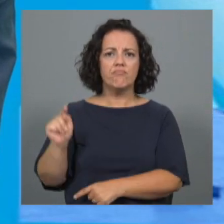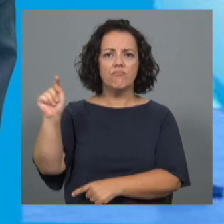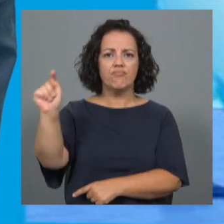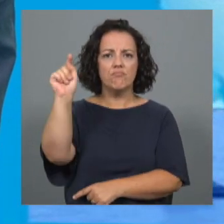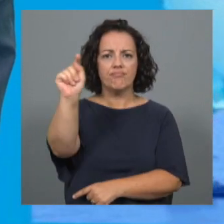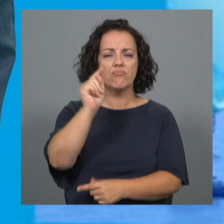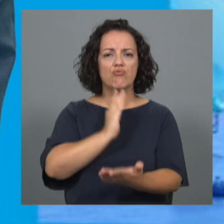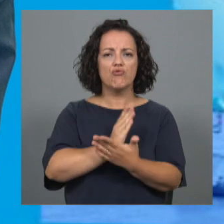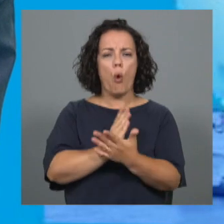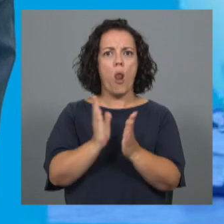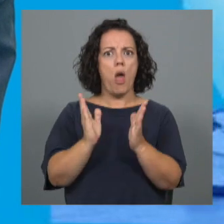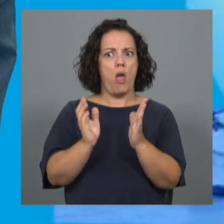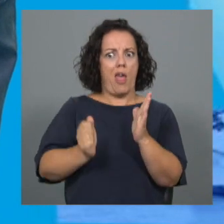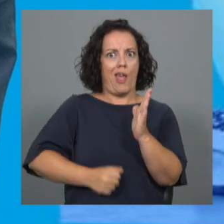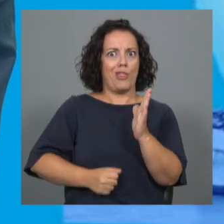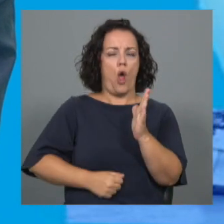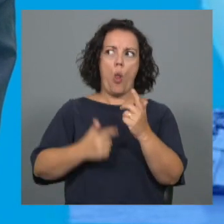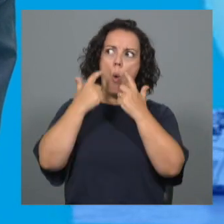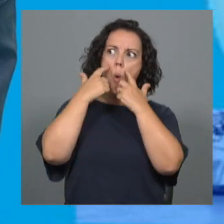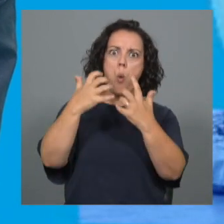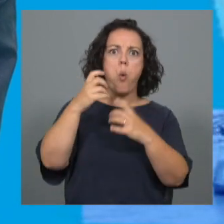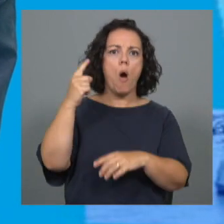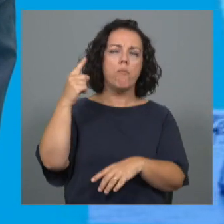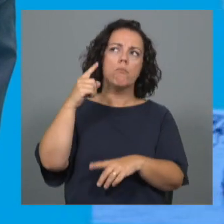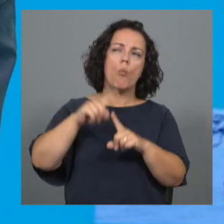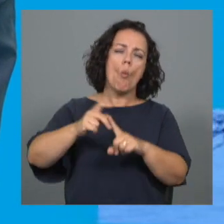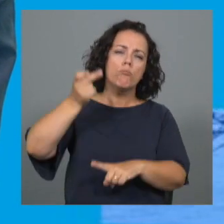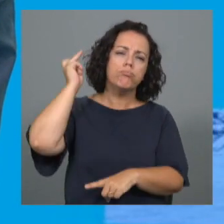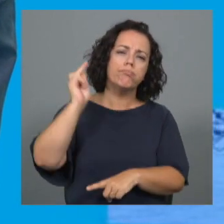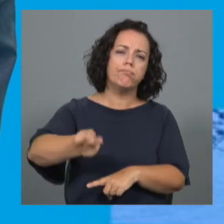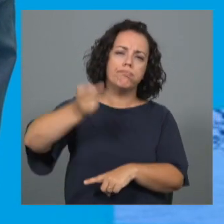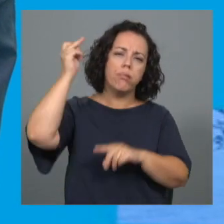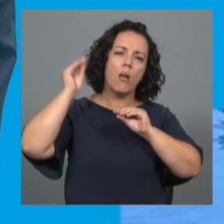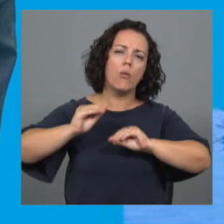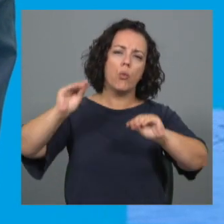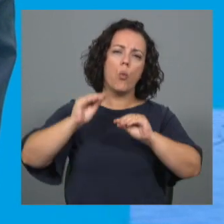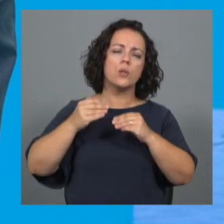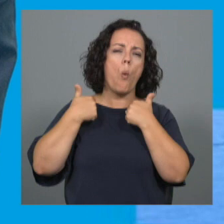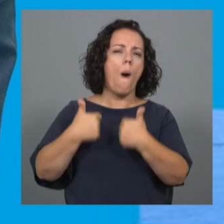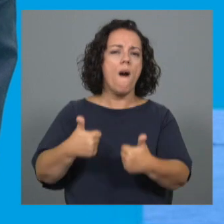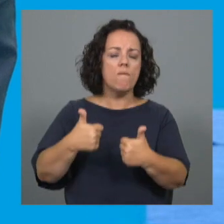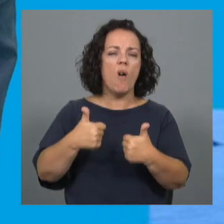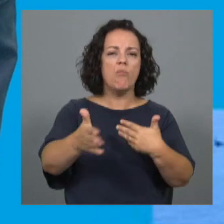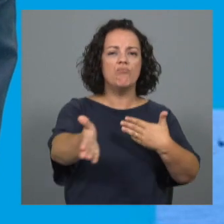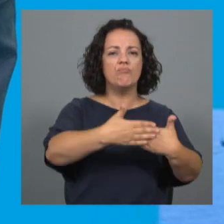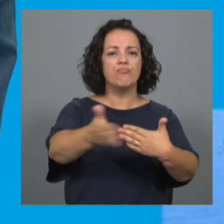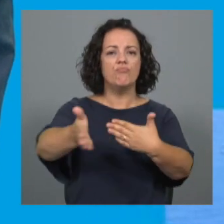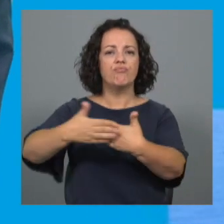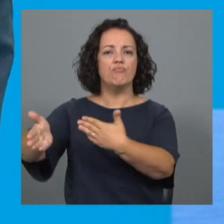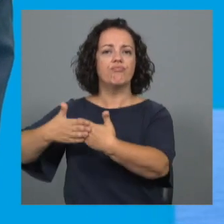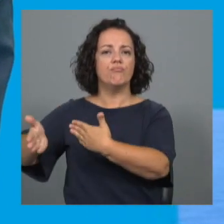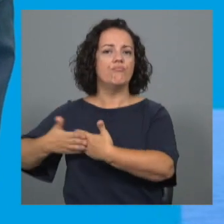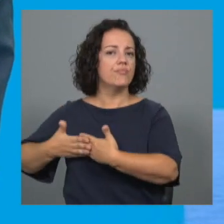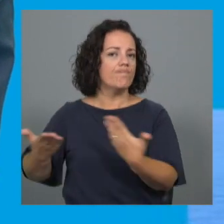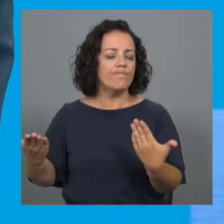católicas emblemáticas que fizeram um serviço de educação ao longo de décadas e que deixaram de fazer por